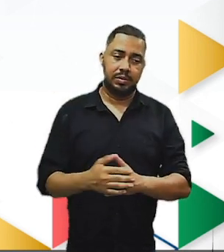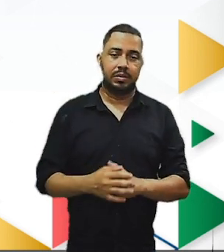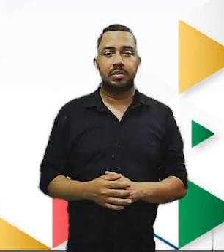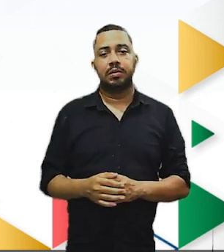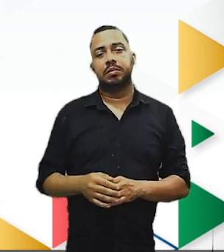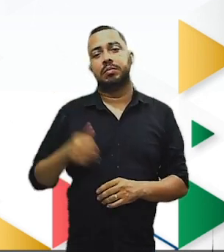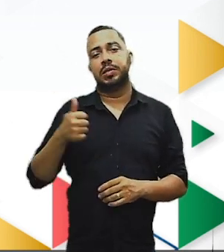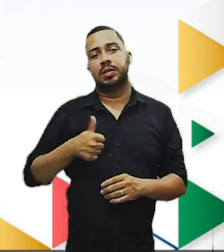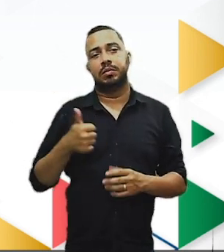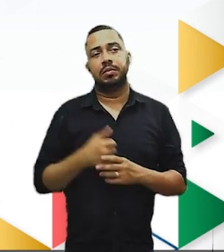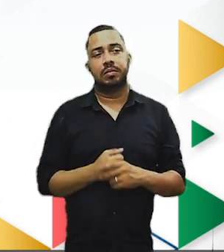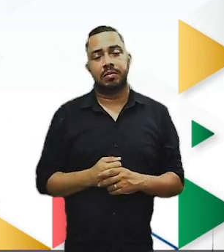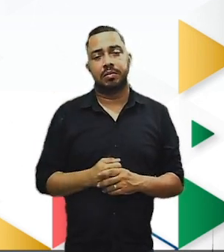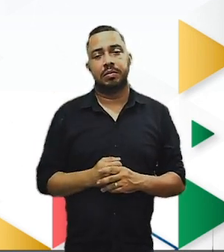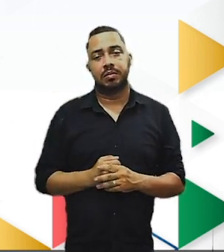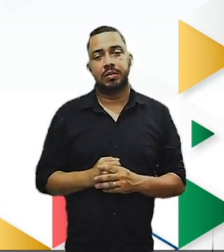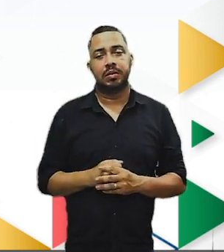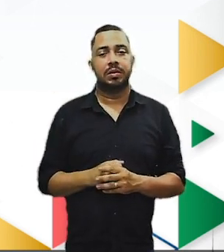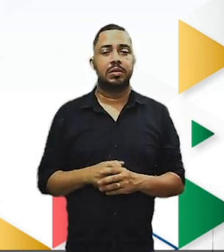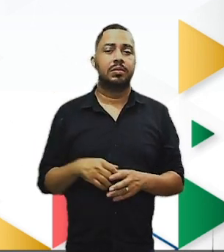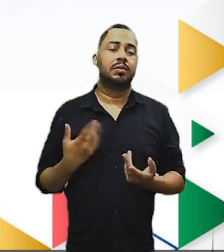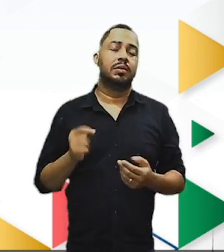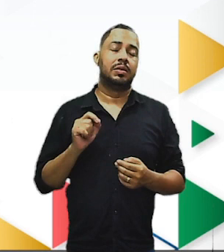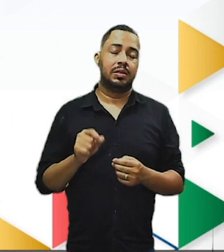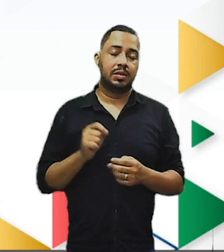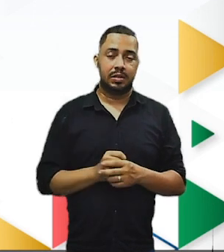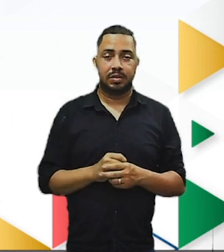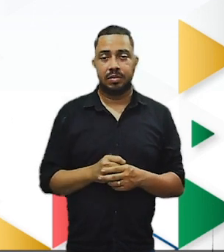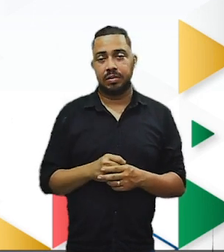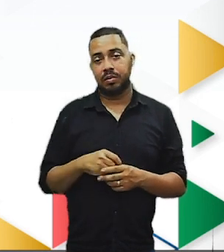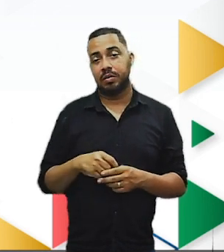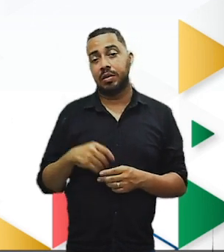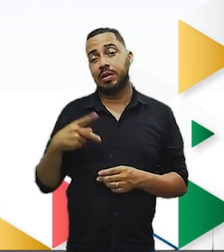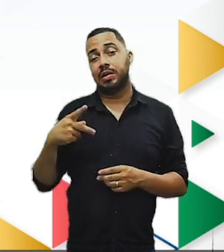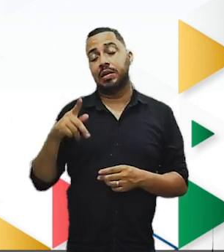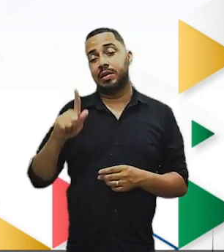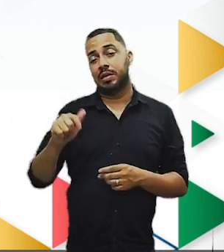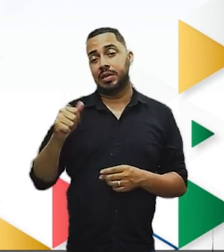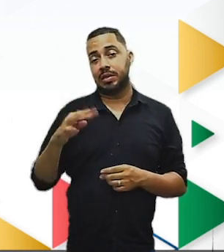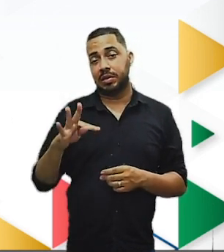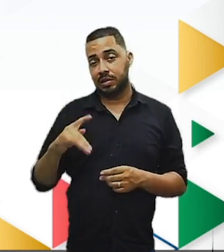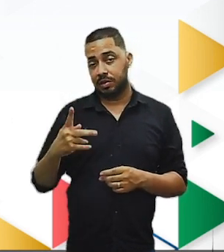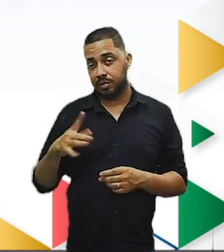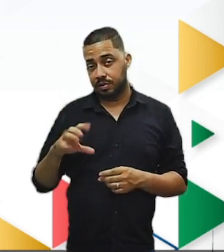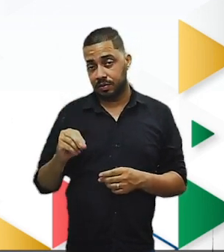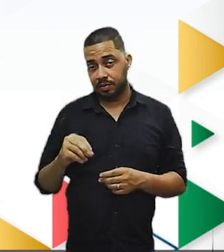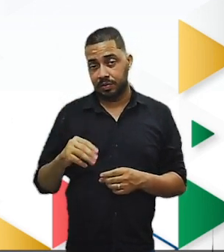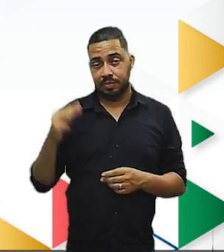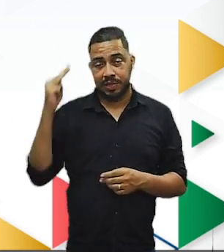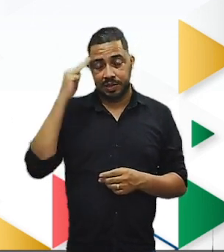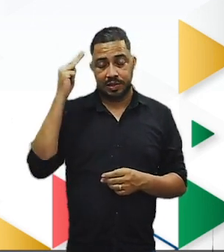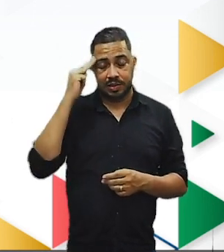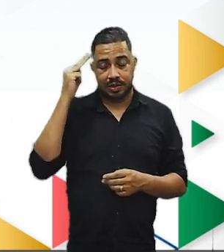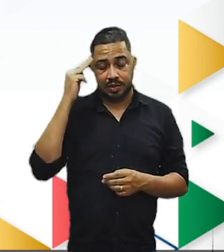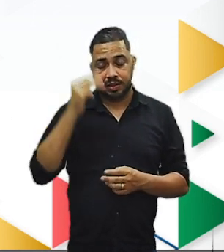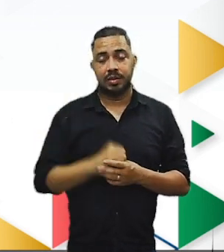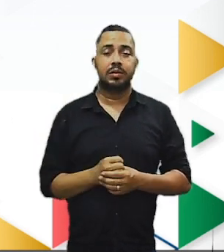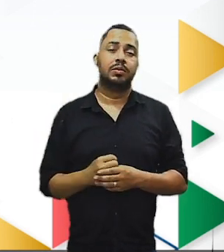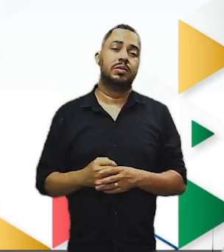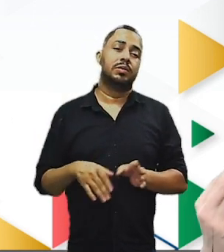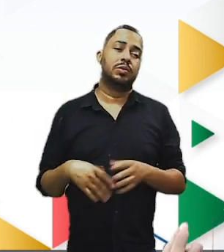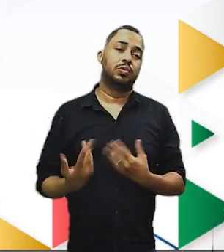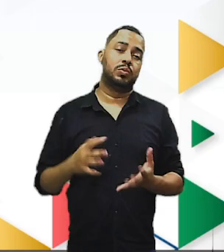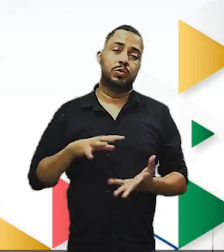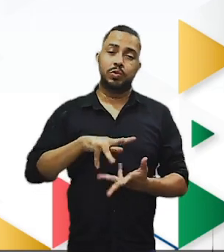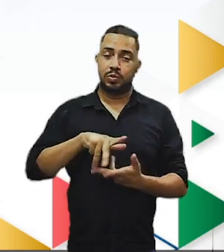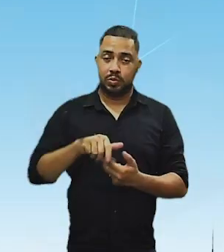gatilho mental. O que seria isso? Olha, gatilho mental, vendas, a persuasão. Justamente no